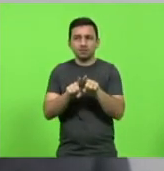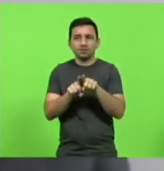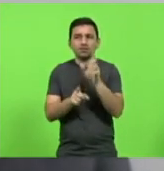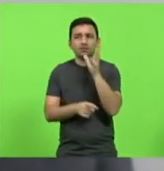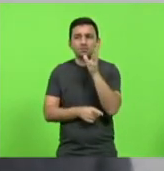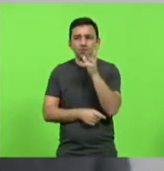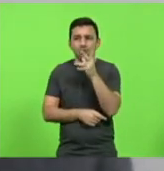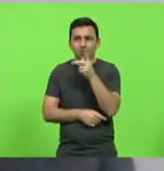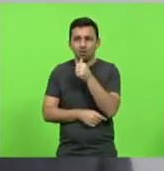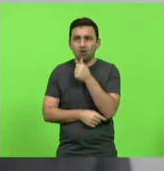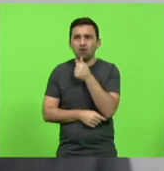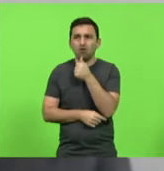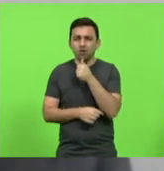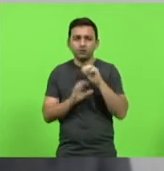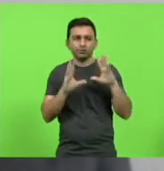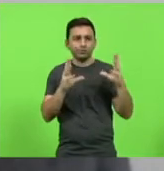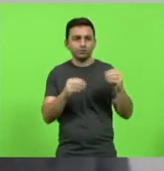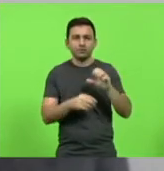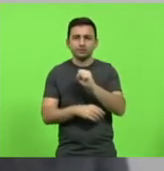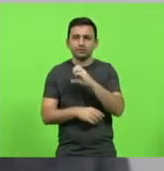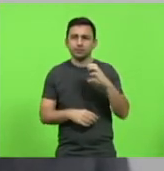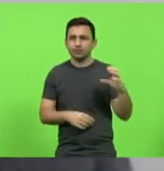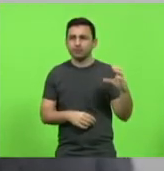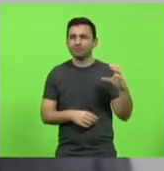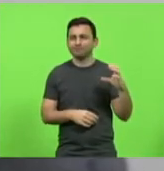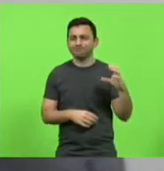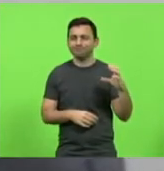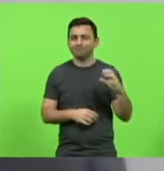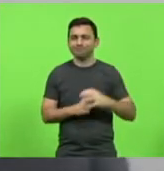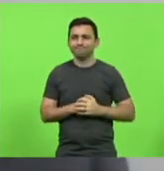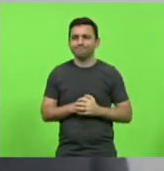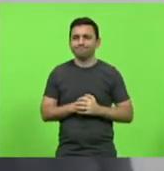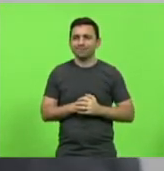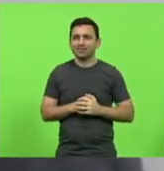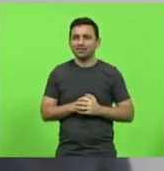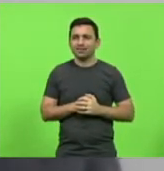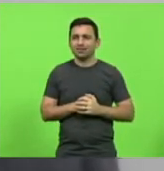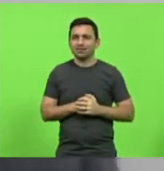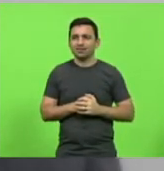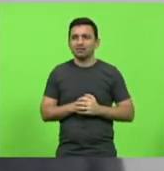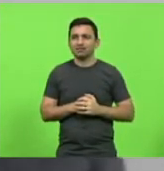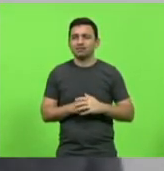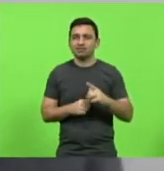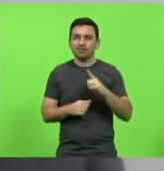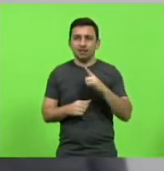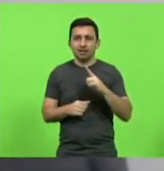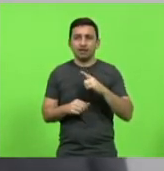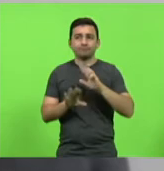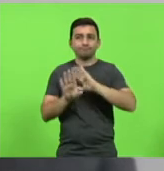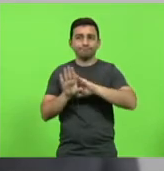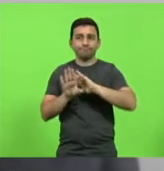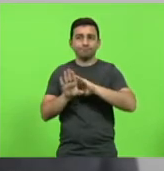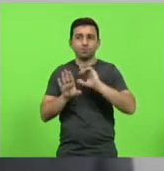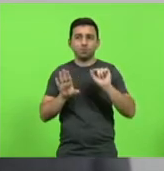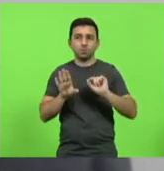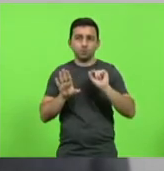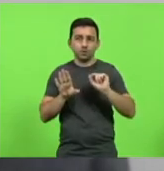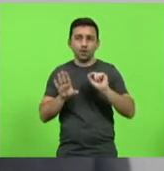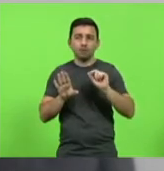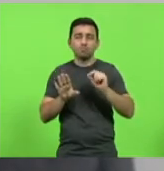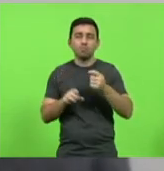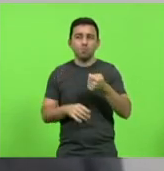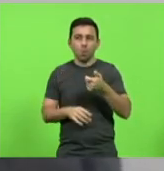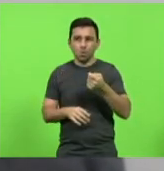da imunização em Santa Catarina. Nós temos a questão de fundo, que é a pouca quantidade